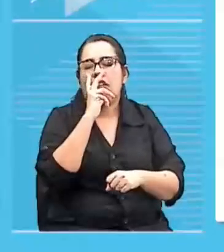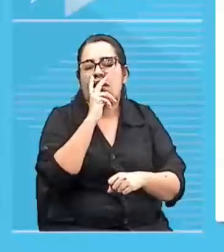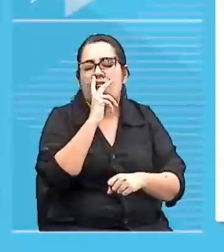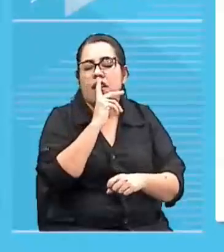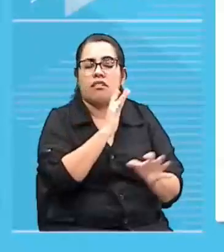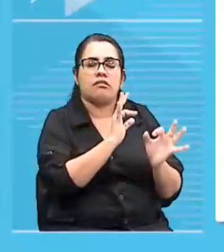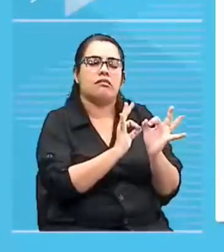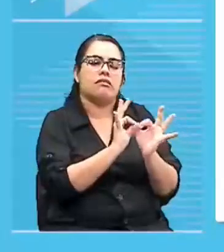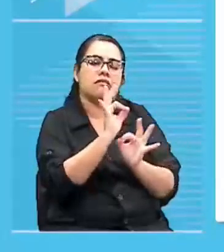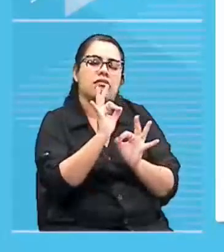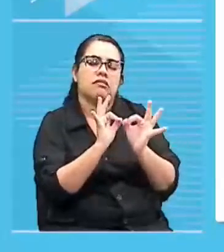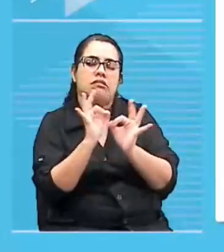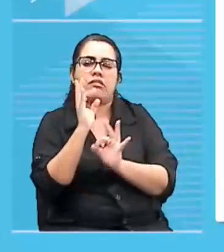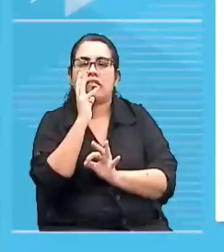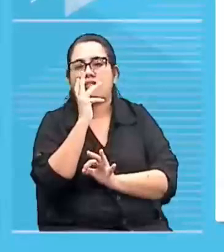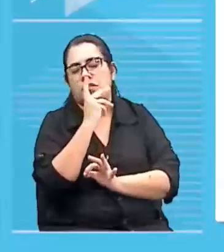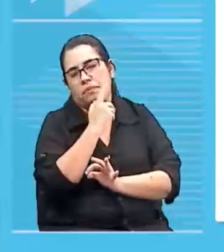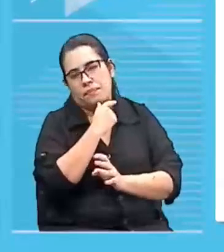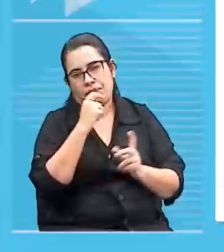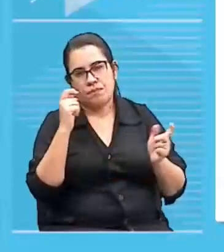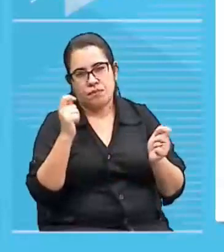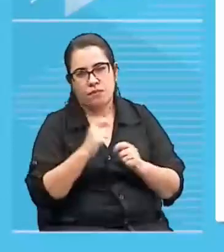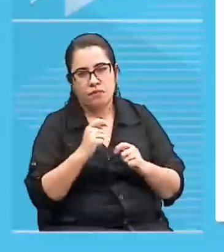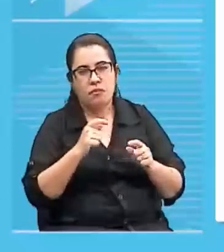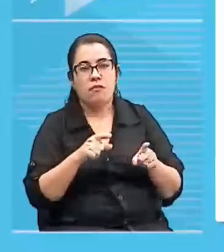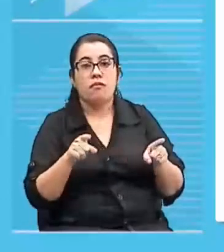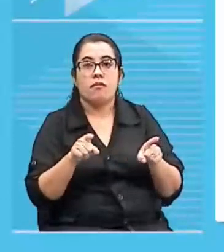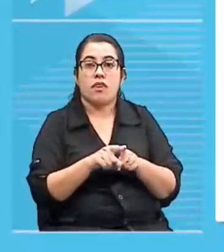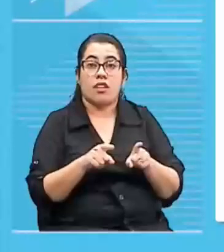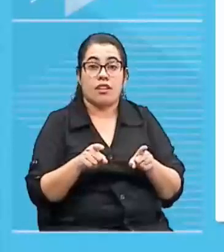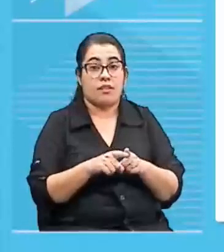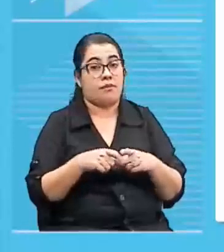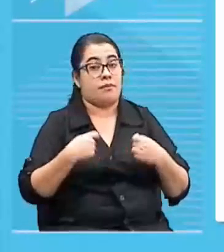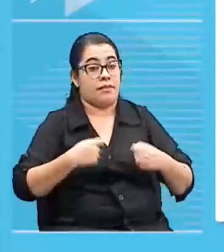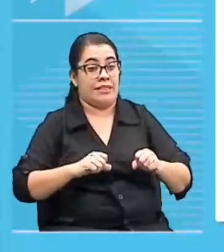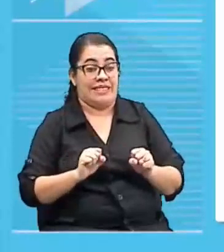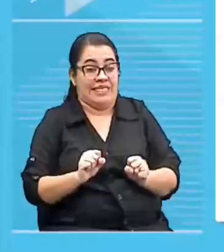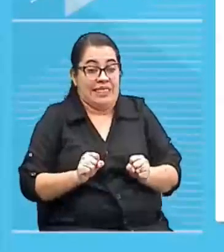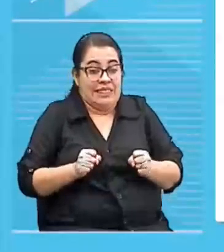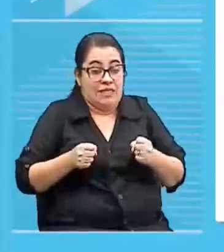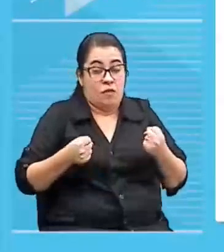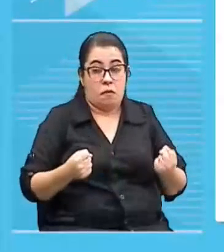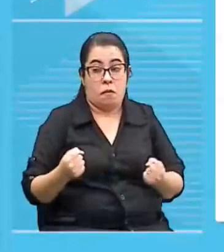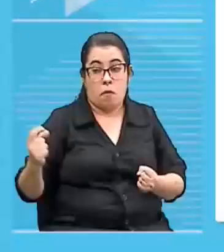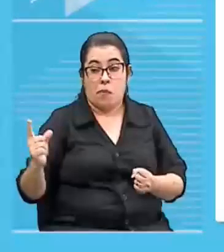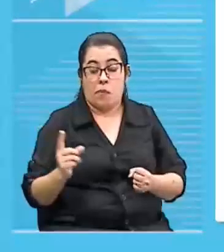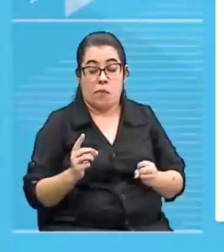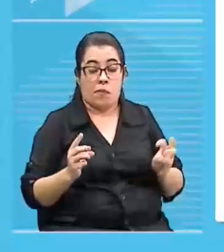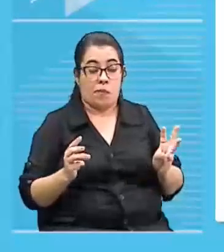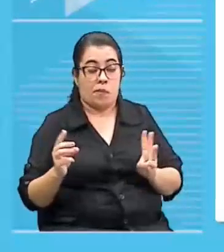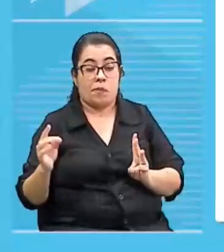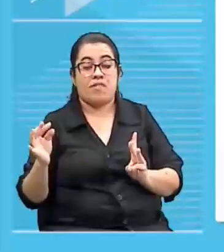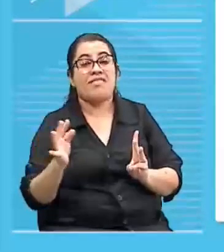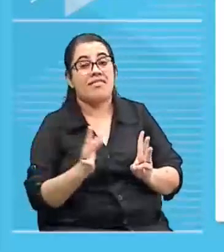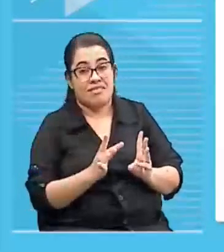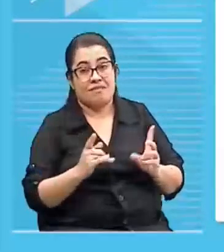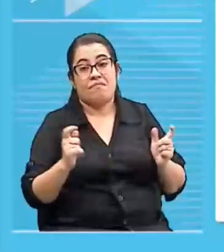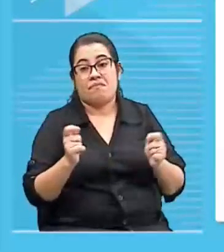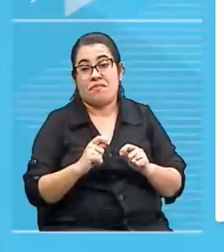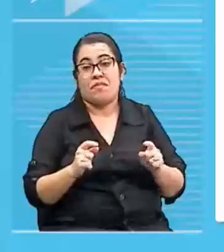mais tempo. Provavelmente levaria mais mão de obra. E tem a tal da